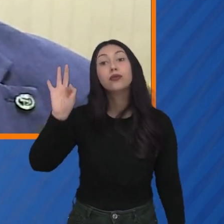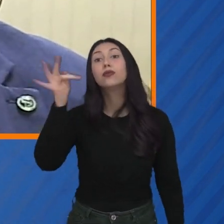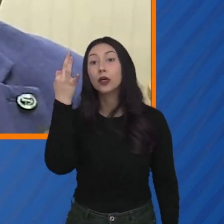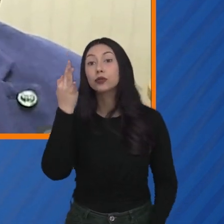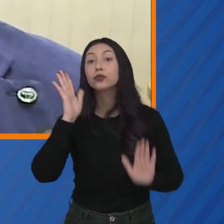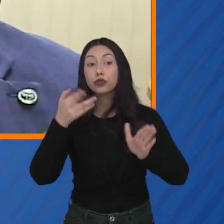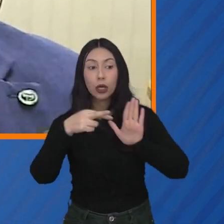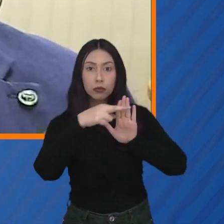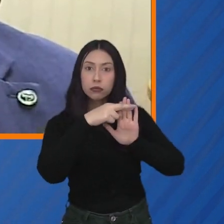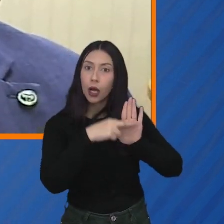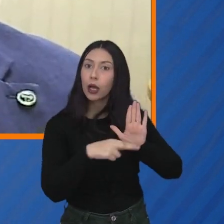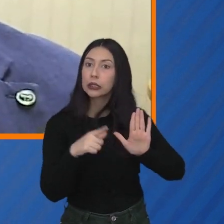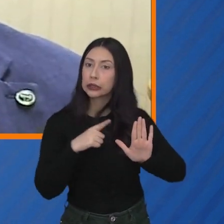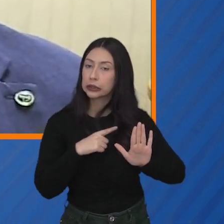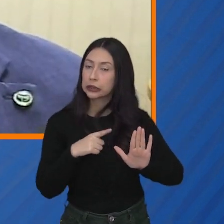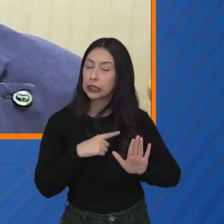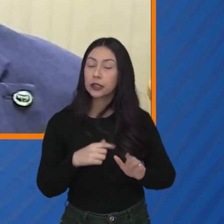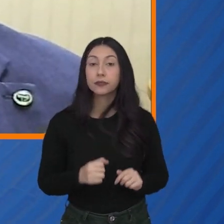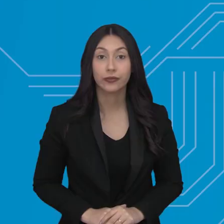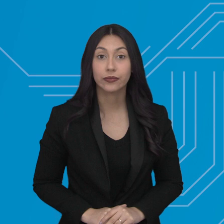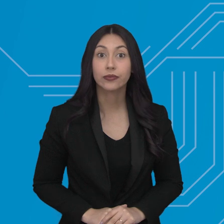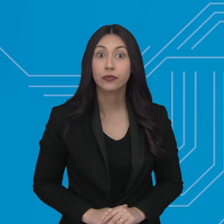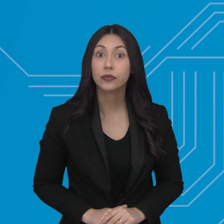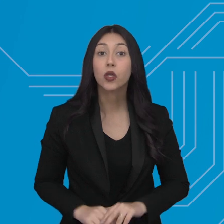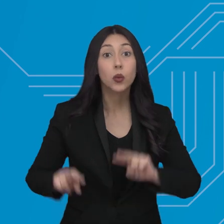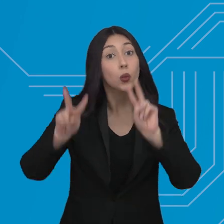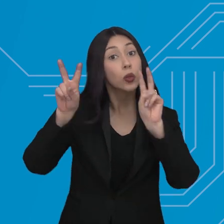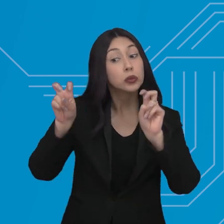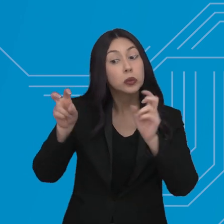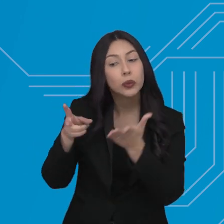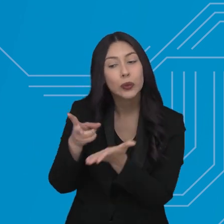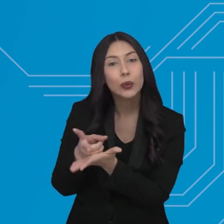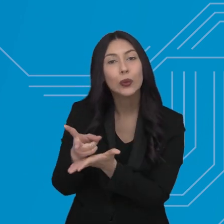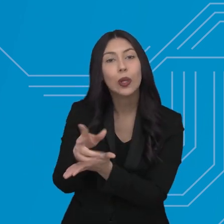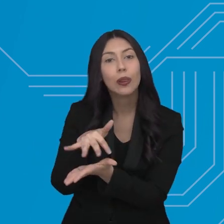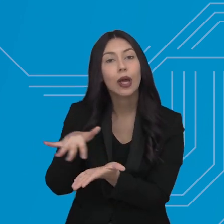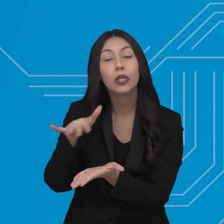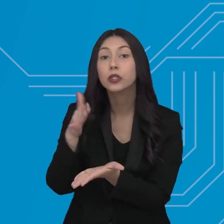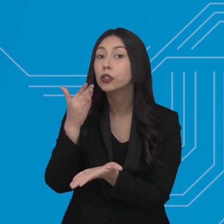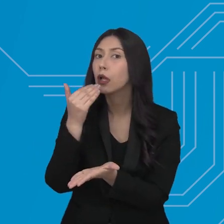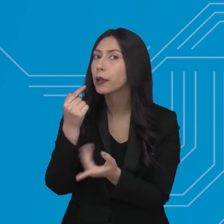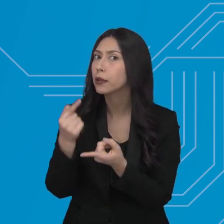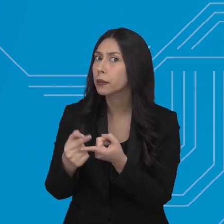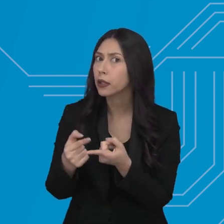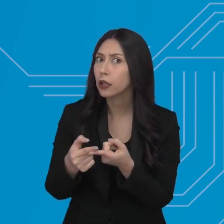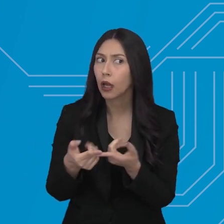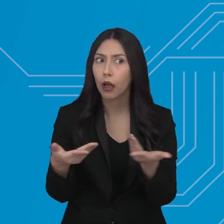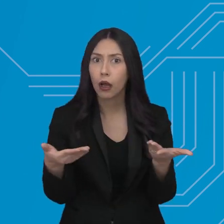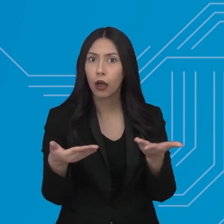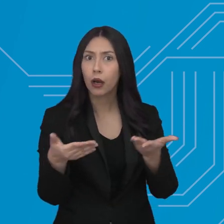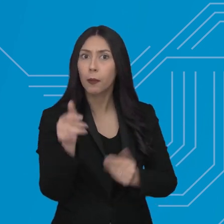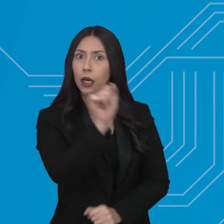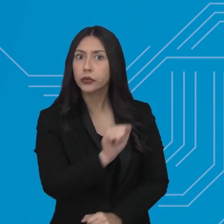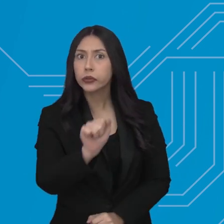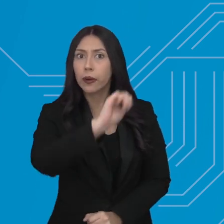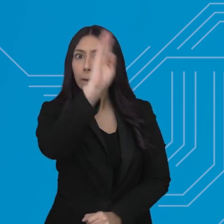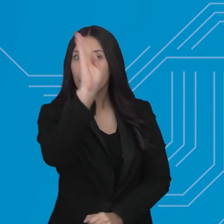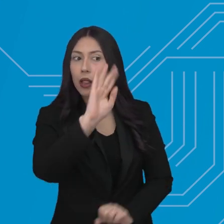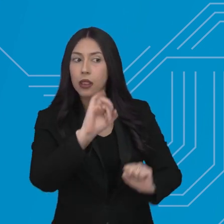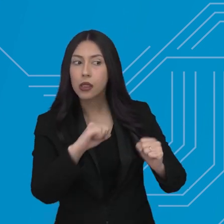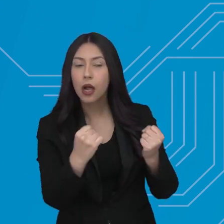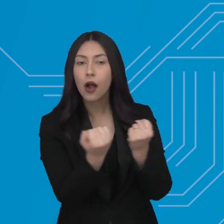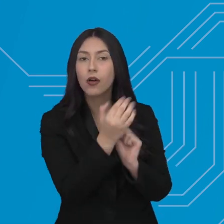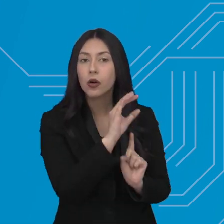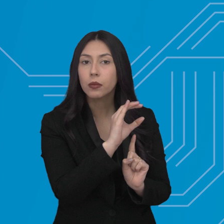vegetal e animal que são regulados pela Secretaria. E a gente continua falando sobre alimentos porque recentemente a Associação Brasileira